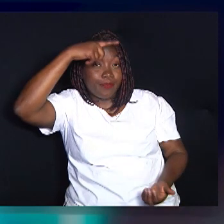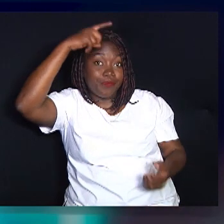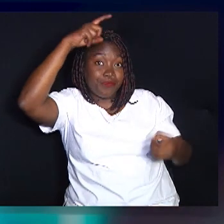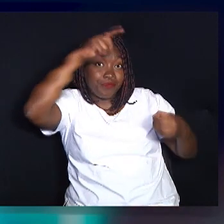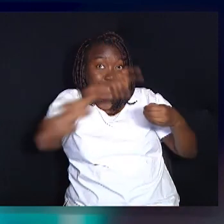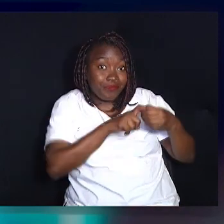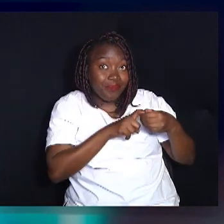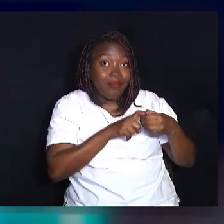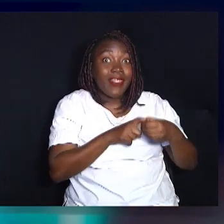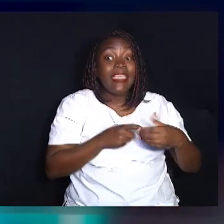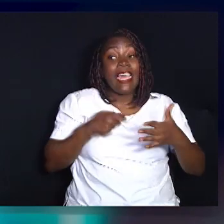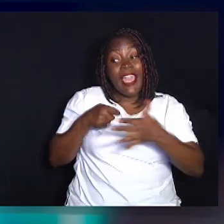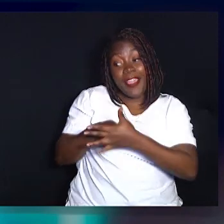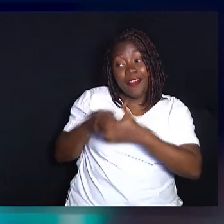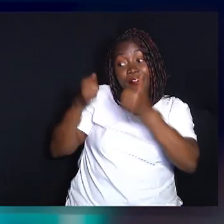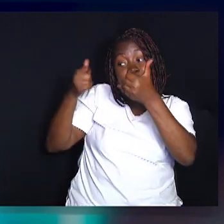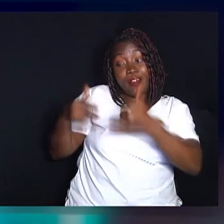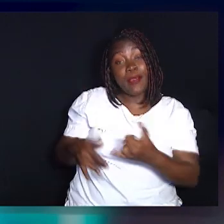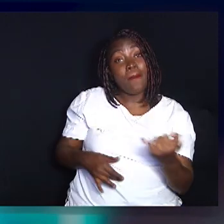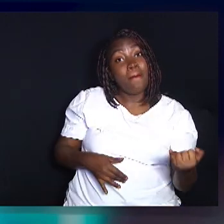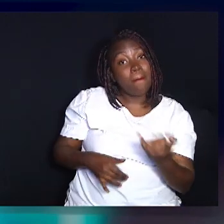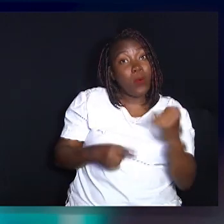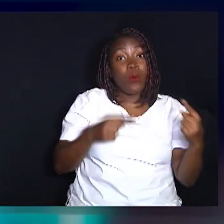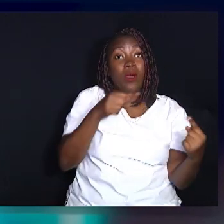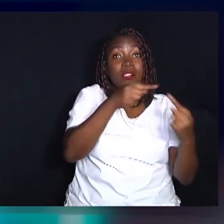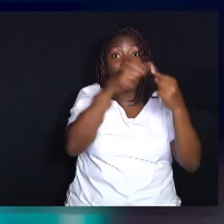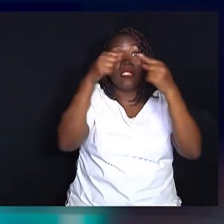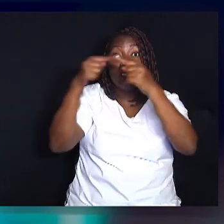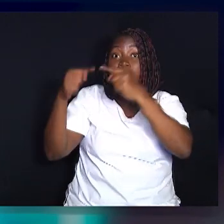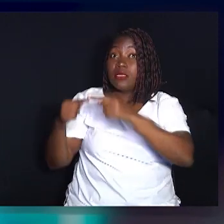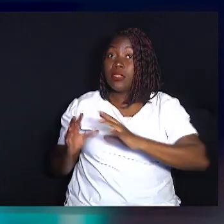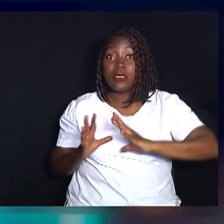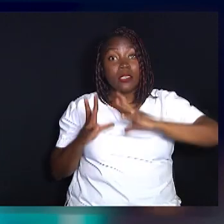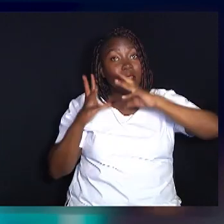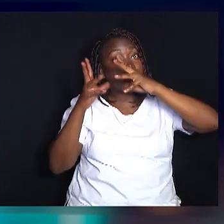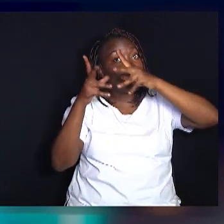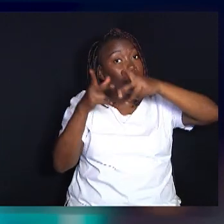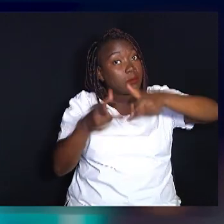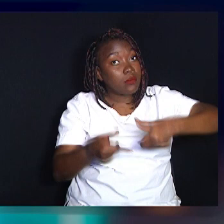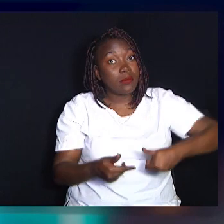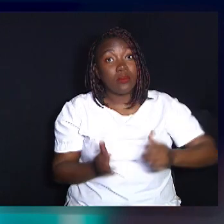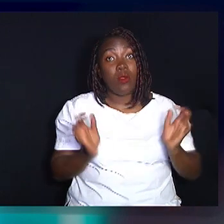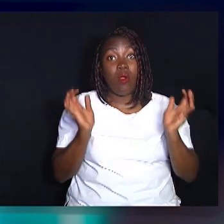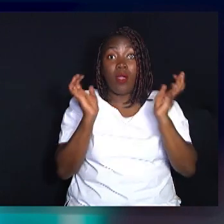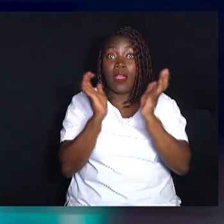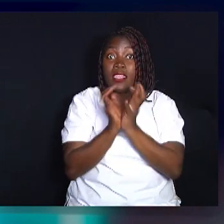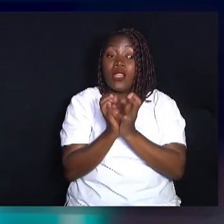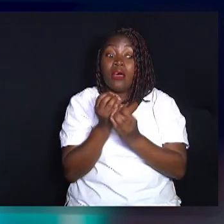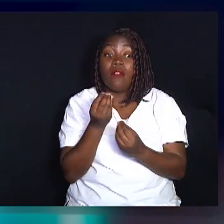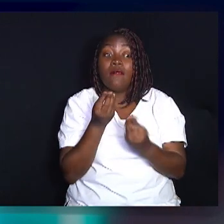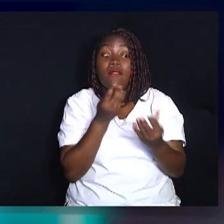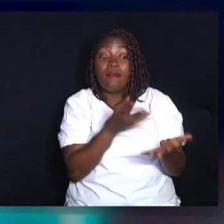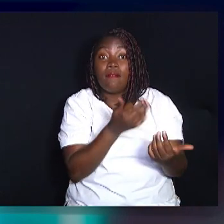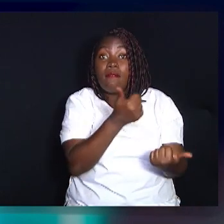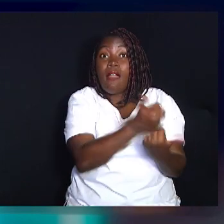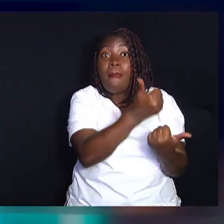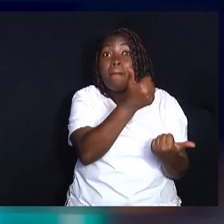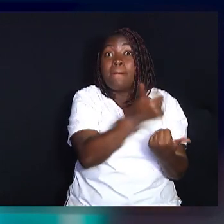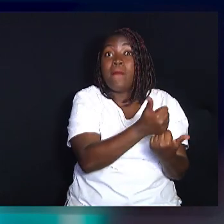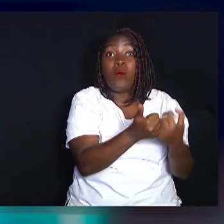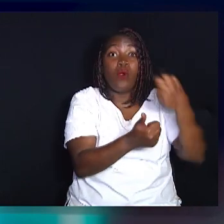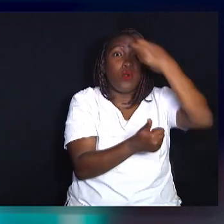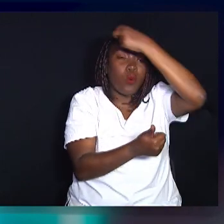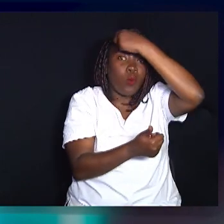a importância de ter uma rede internacional de organizações que vão oferecer apoio ao município